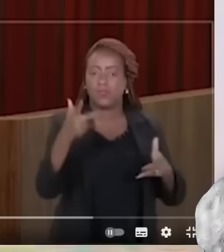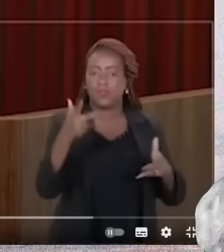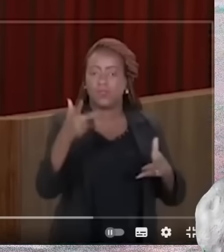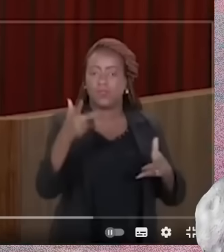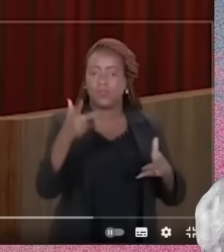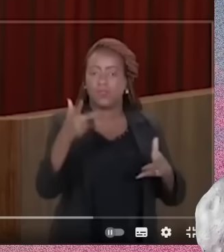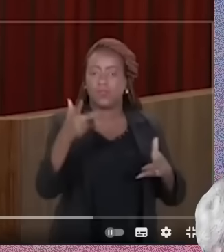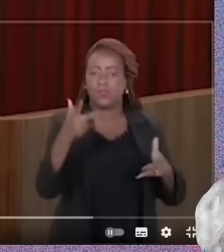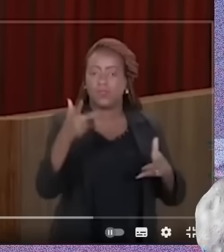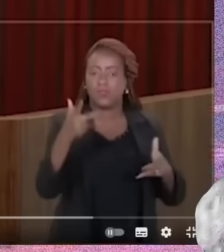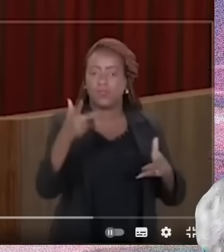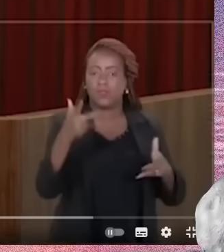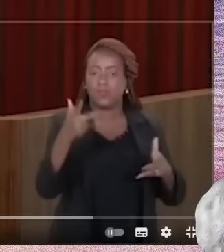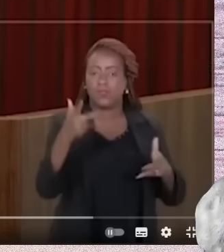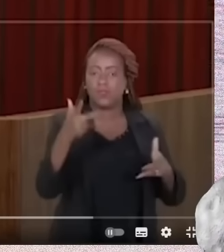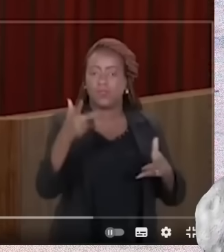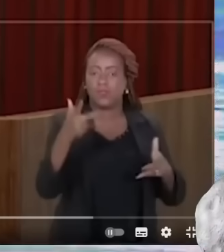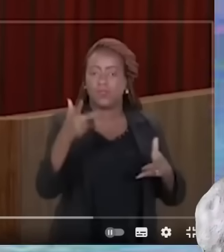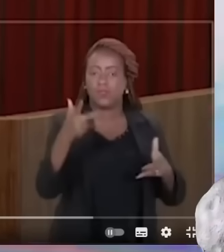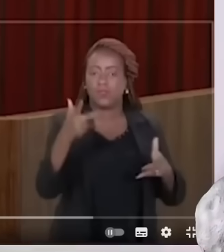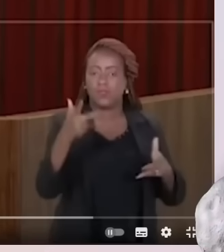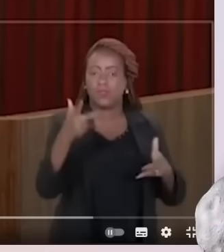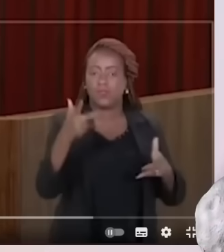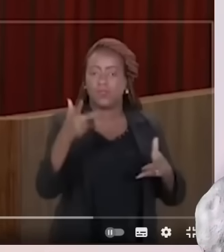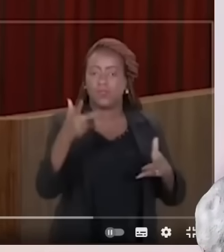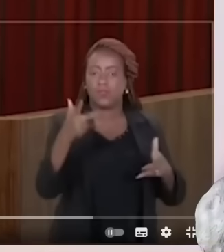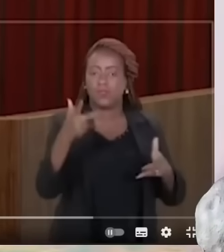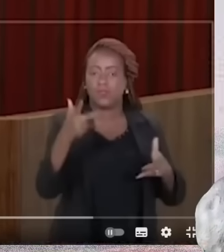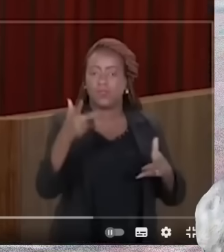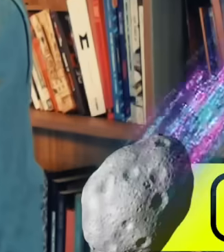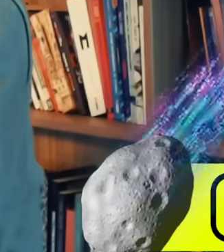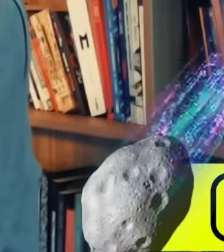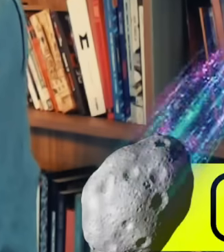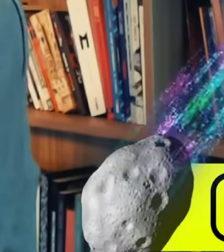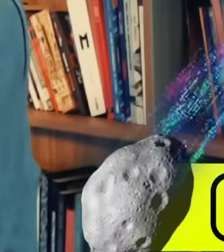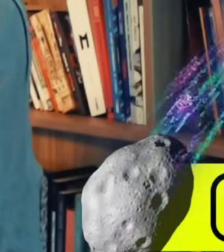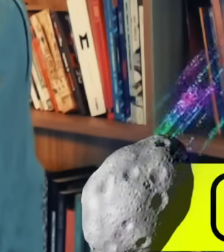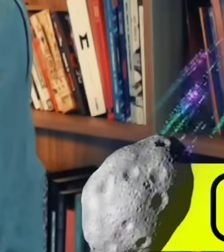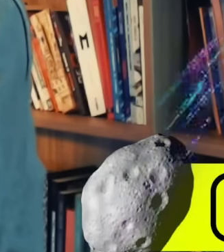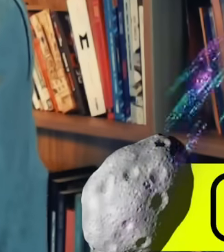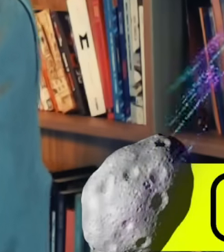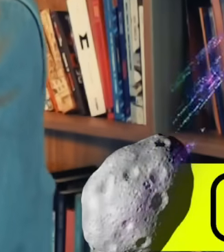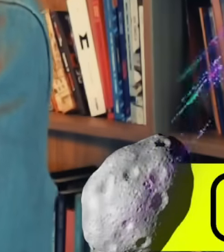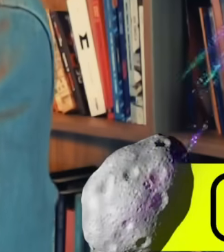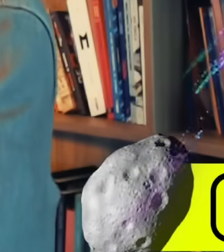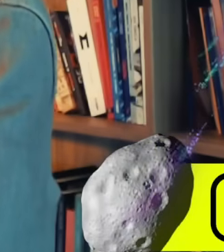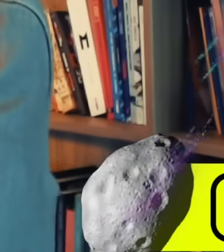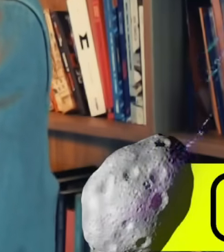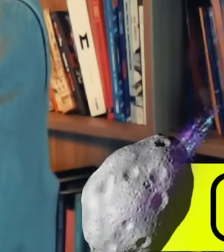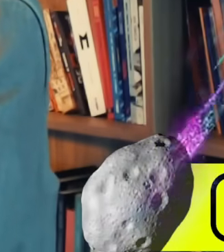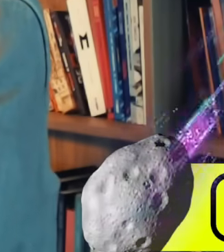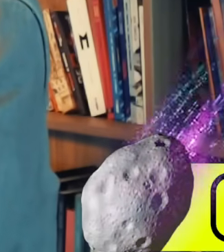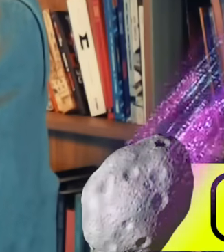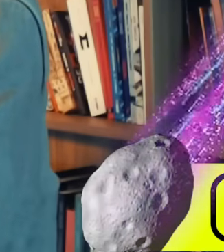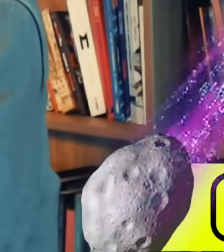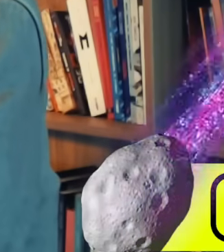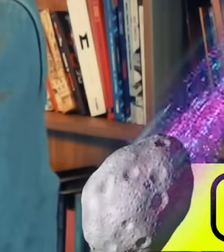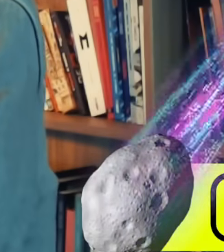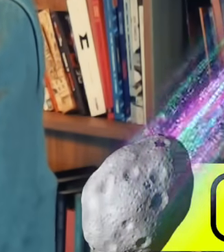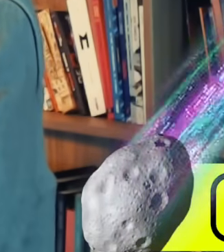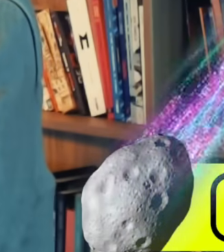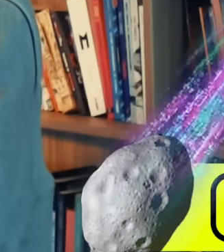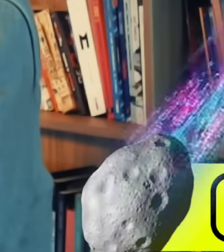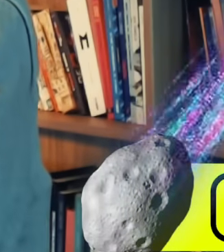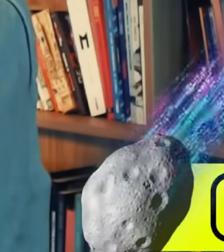fala como ministra do Tribunal Superior Eleitoral, lembrando esse momento em que, de fato, o CNJ,